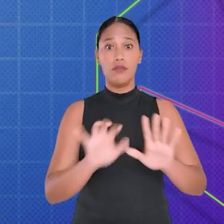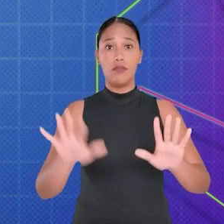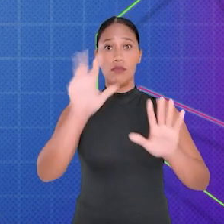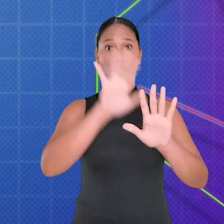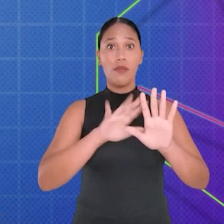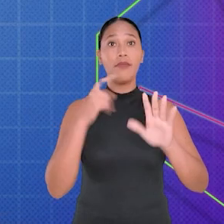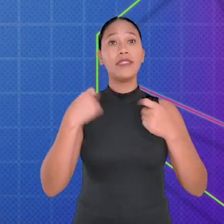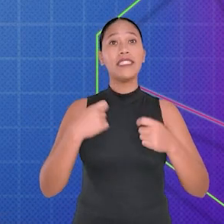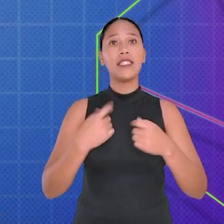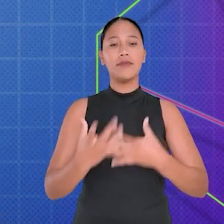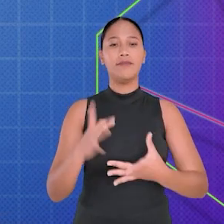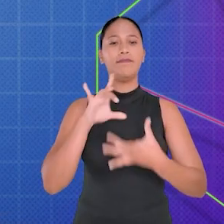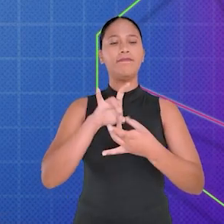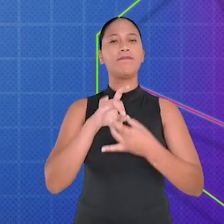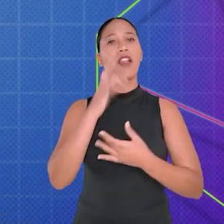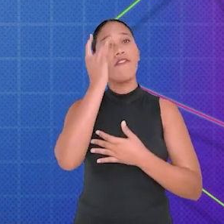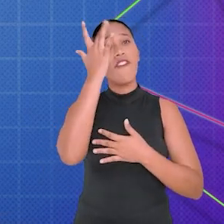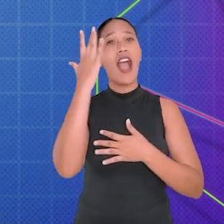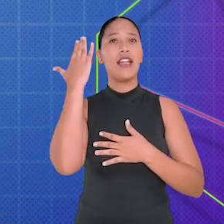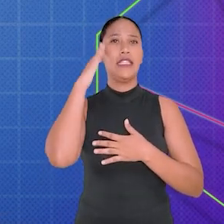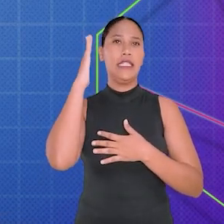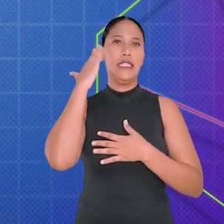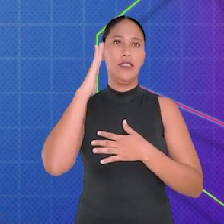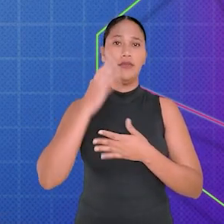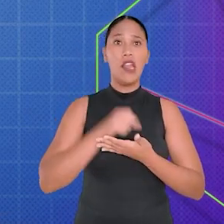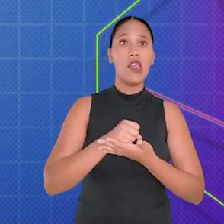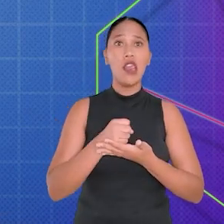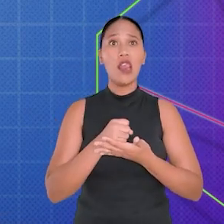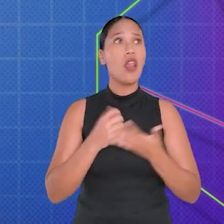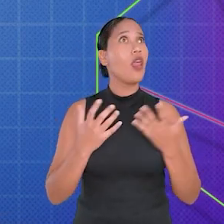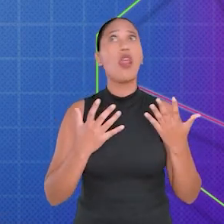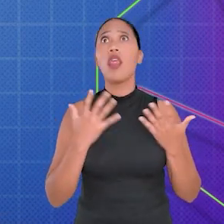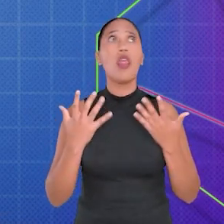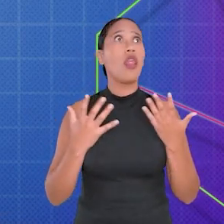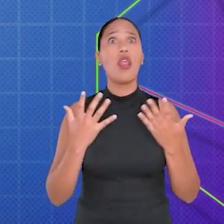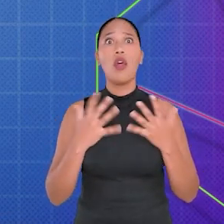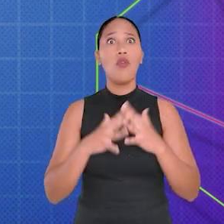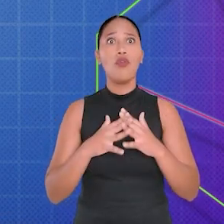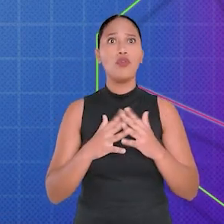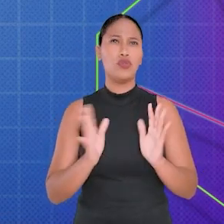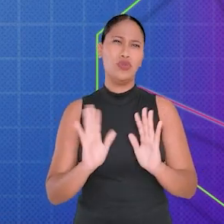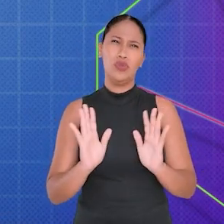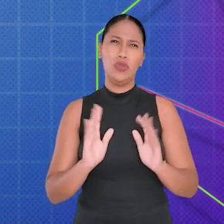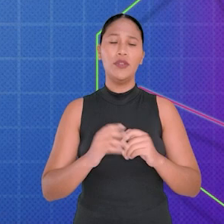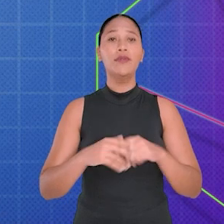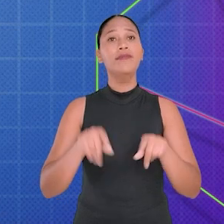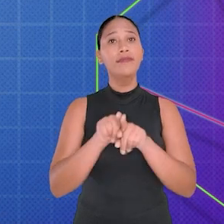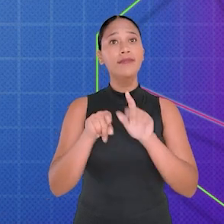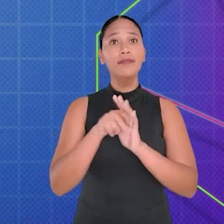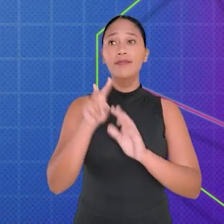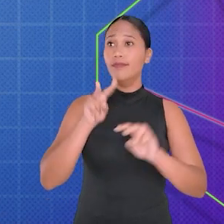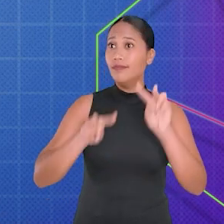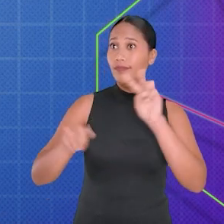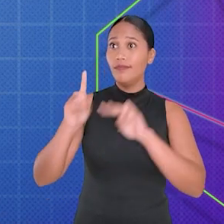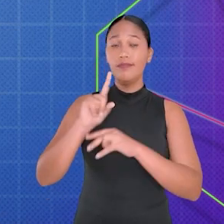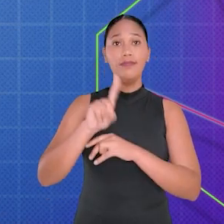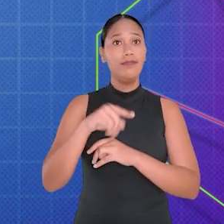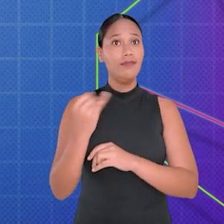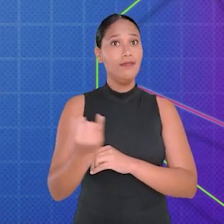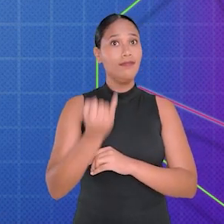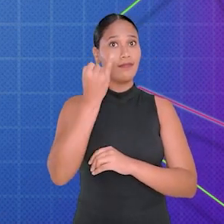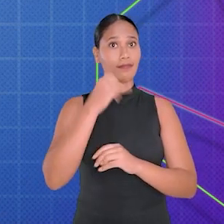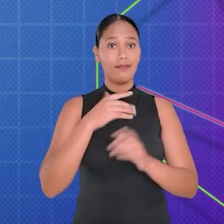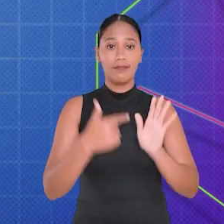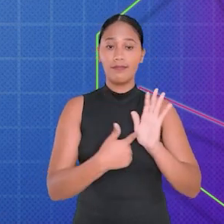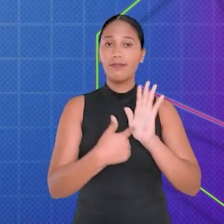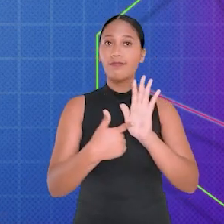jogo. A interface precisa ser intuitiva e fácil de entender, para que o jogador não se sinta perdido ou confuso. Os efeitos visuais também